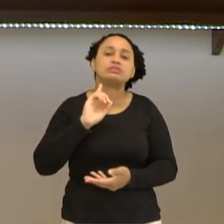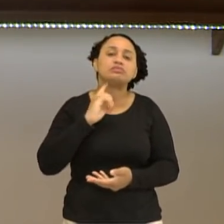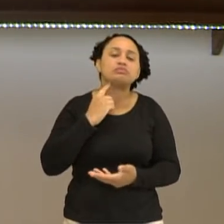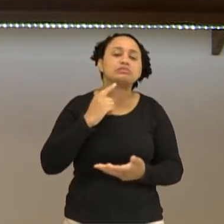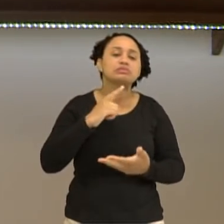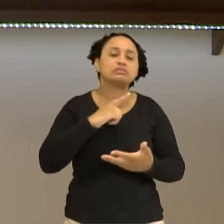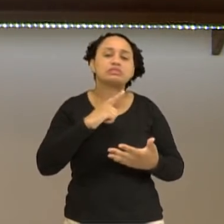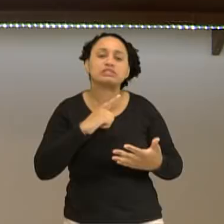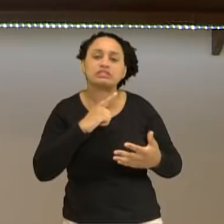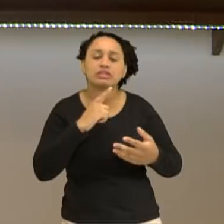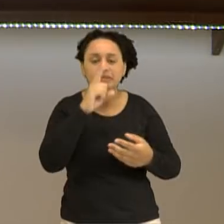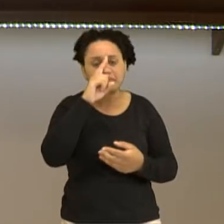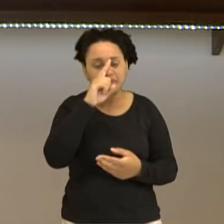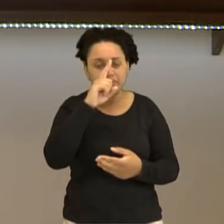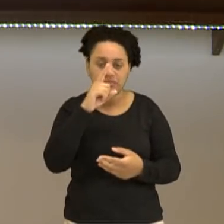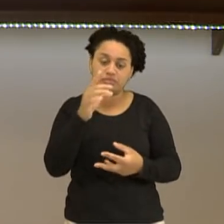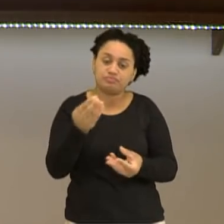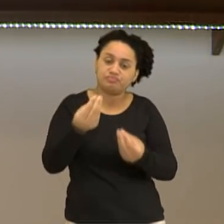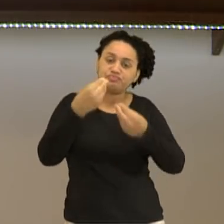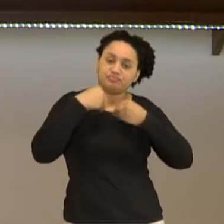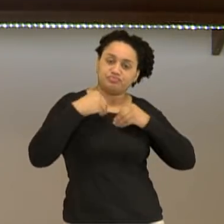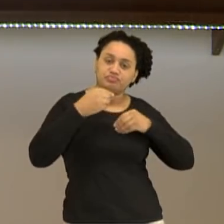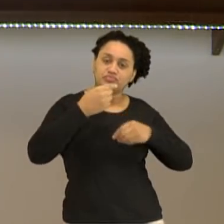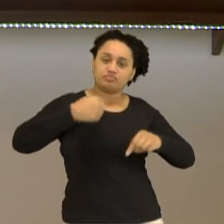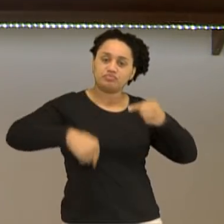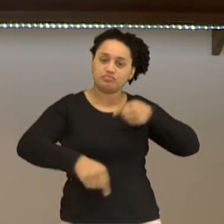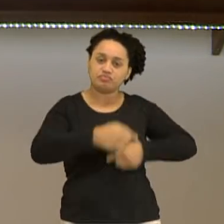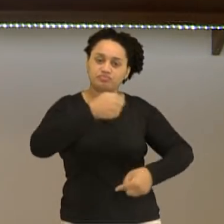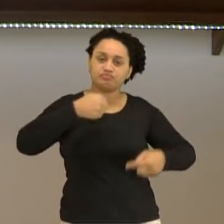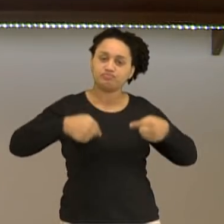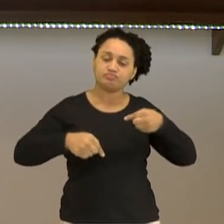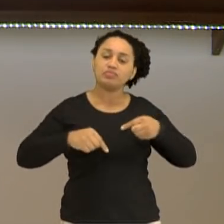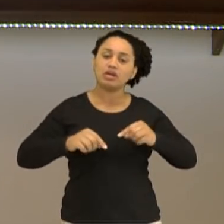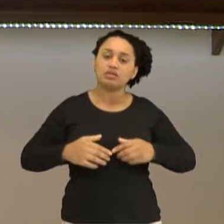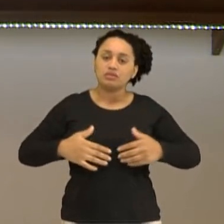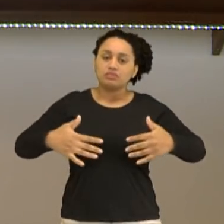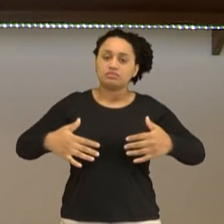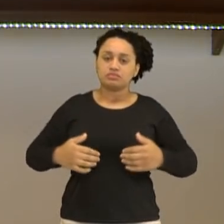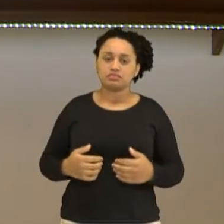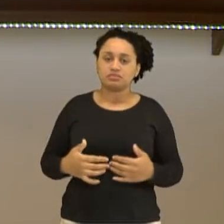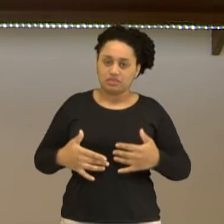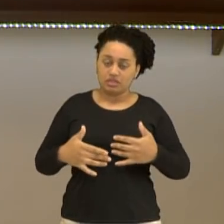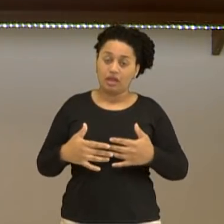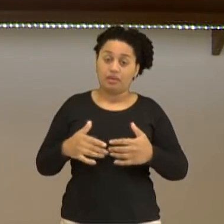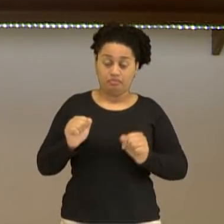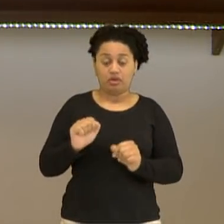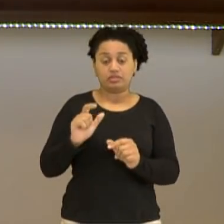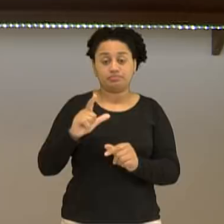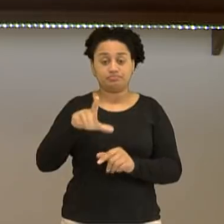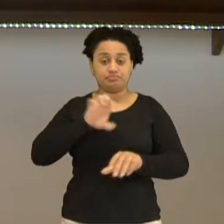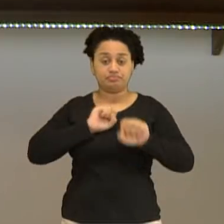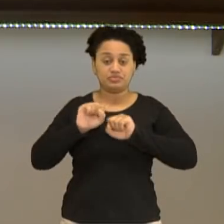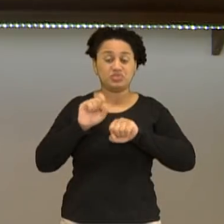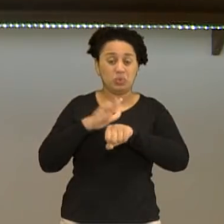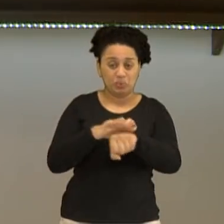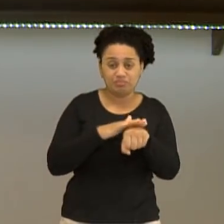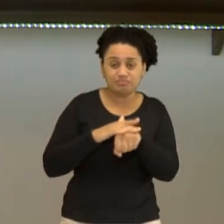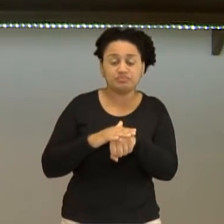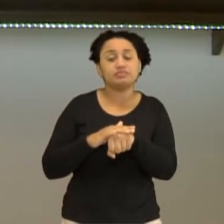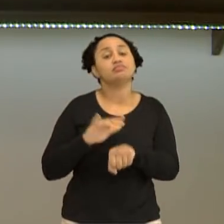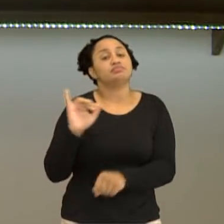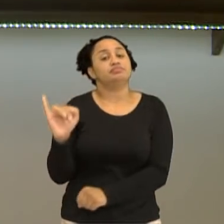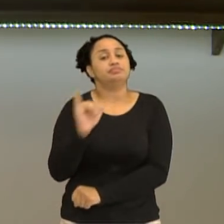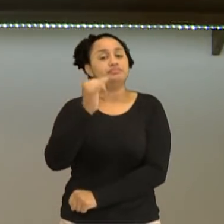ar, entram no nosso sistema respiratório e, por consequência, provocam doenças. É importantíssimo que a gente